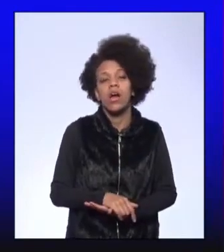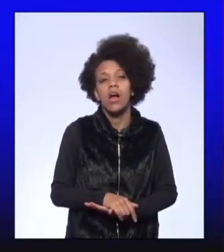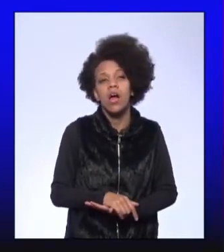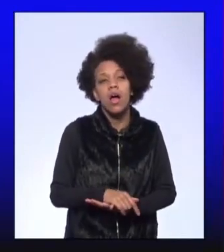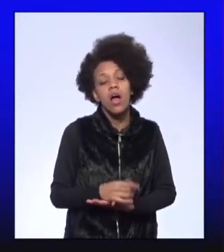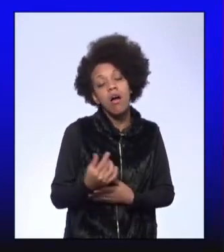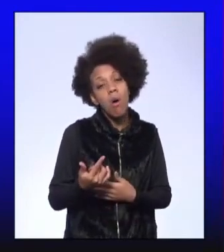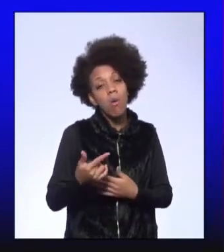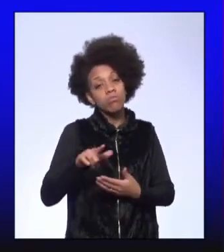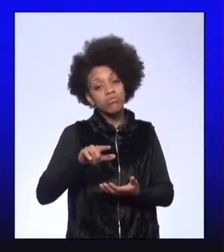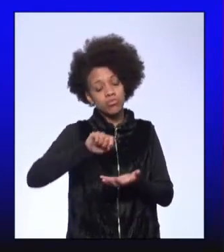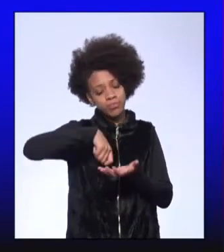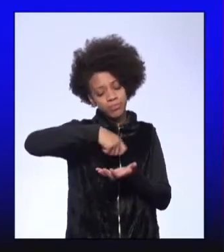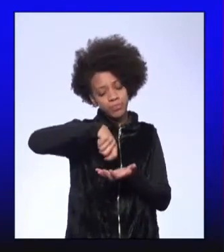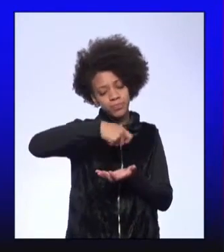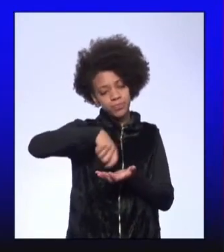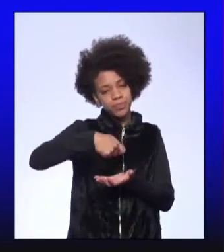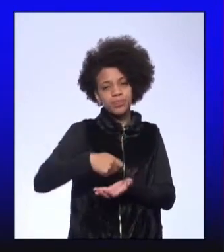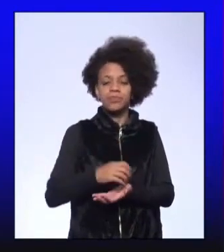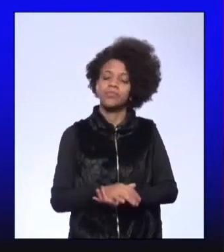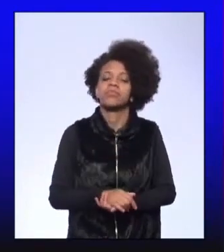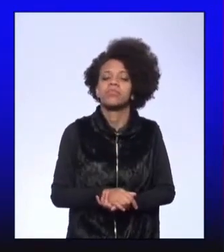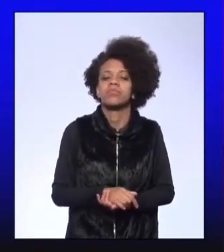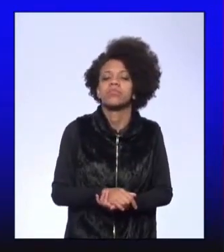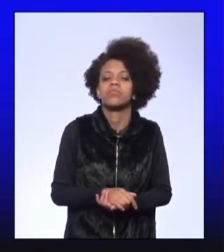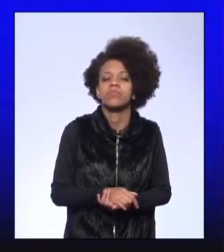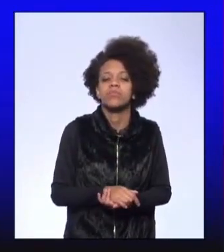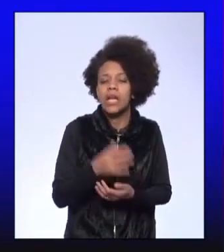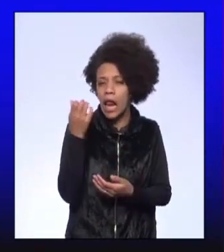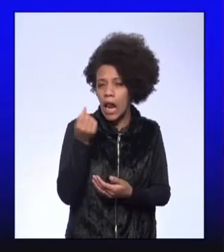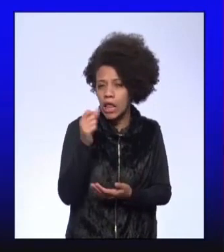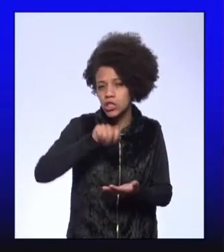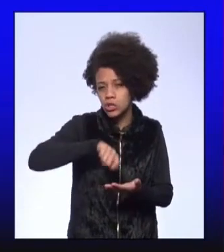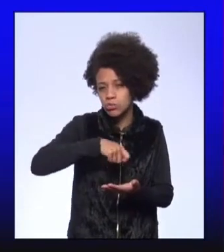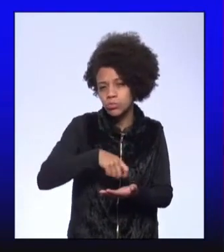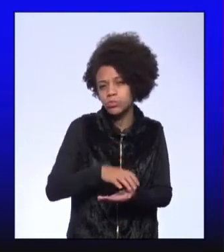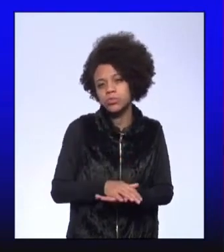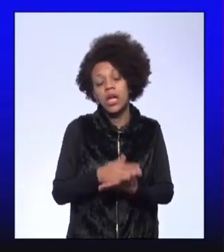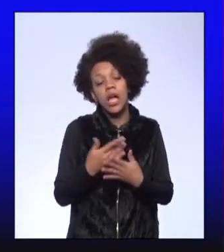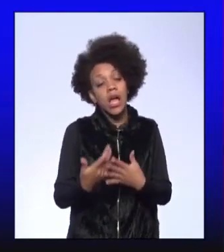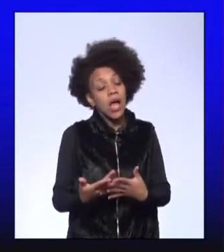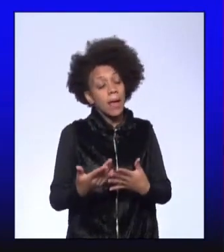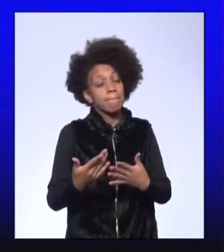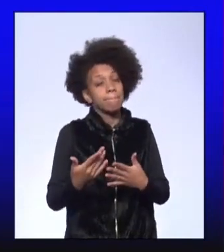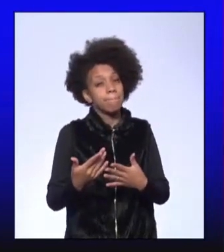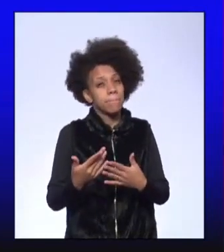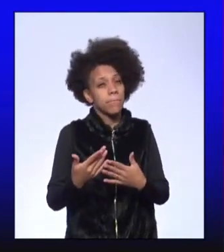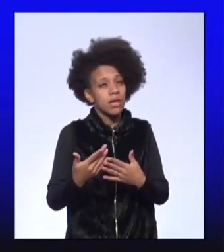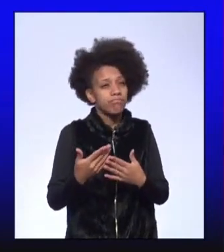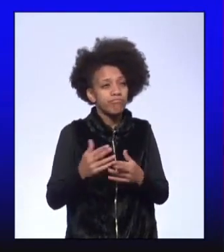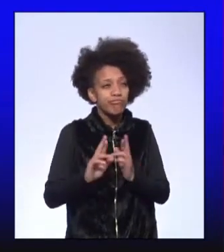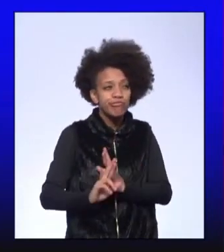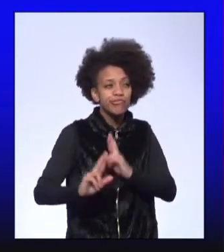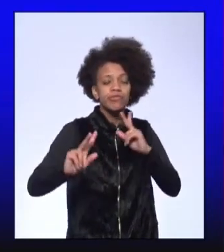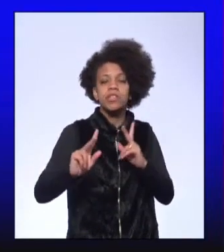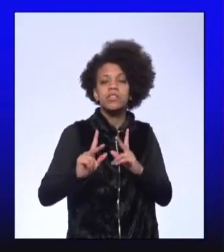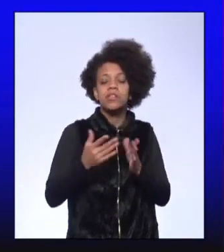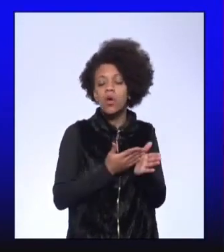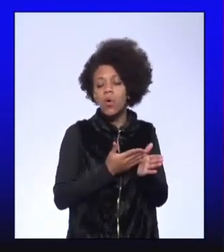leite de fórmula. Nós somos frontalmente contrários a essa recomendação. Desde o início,